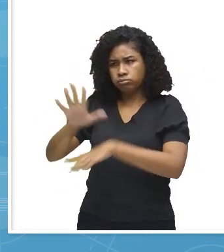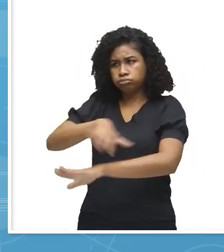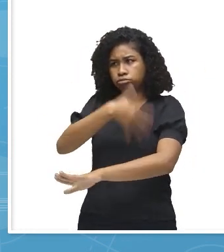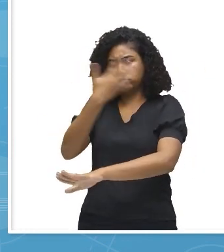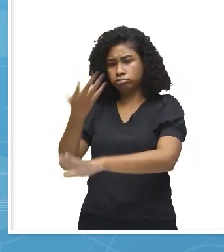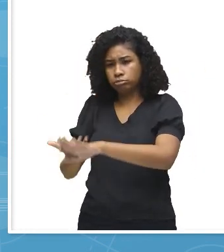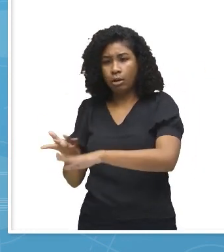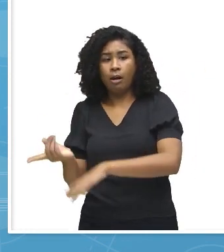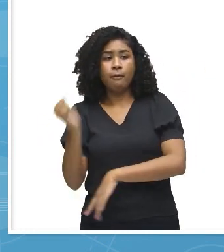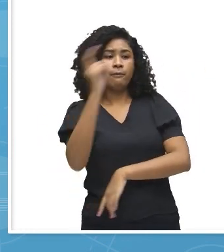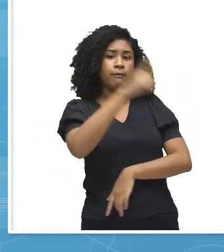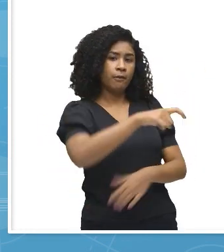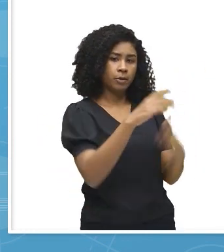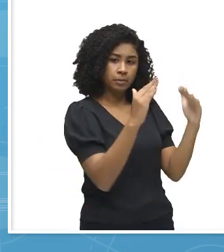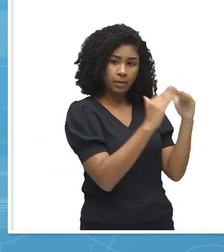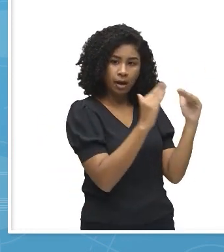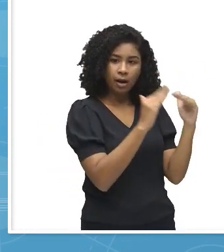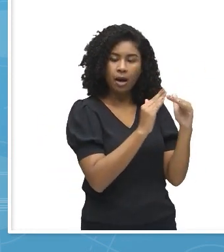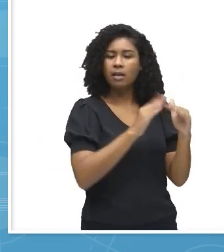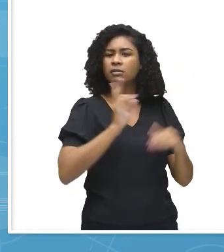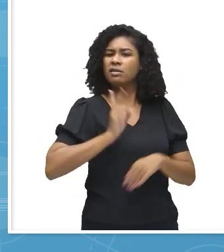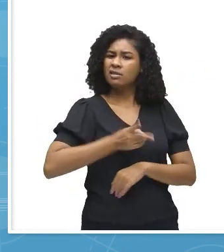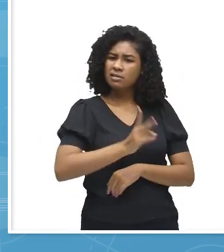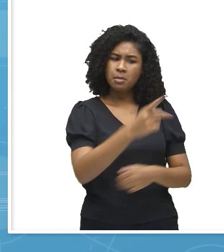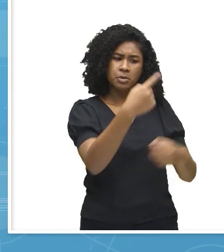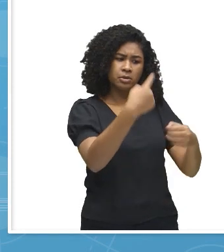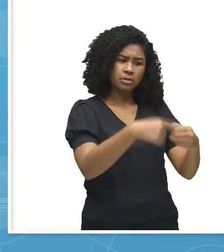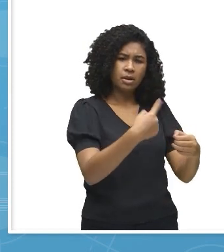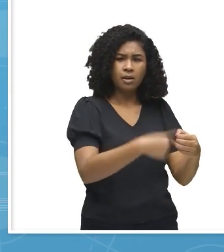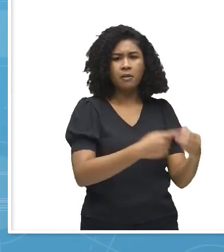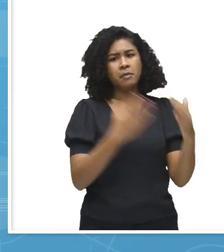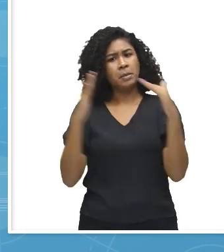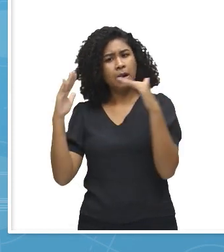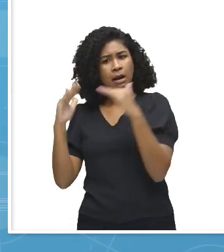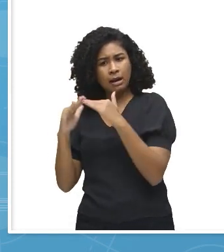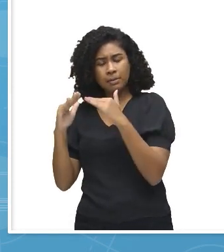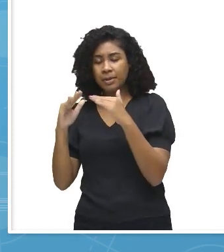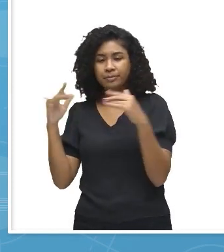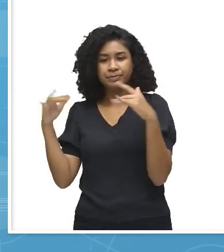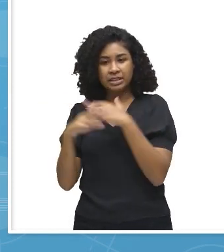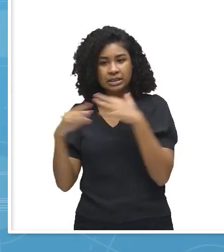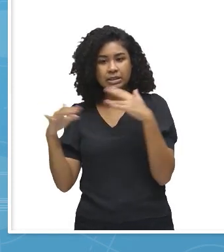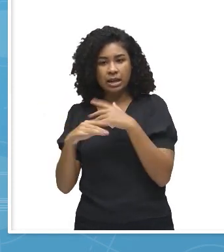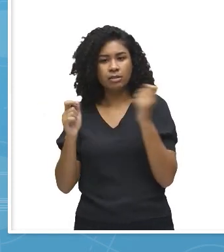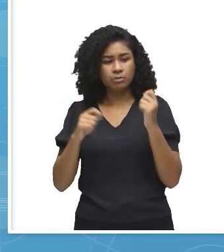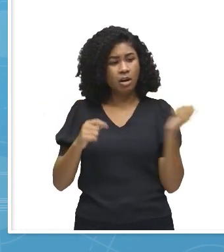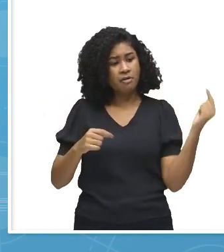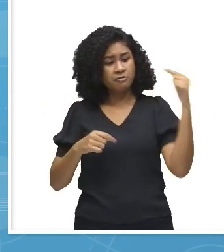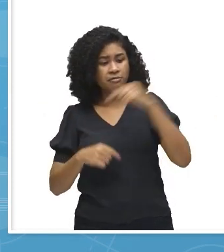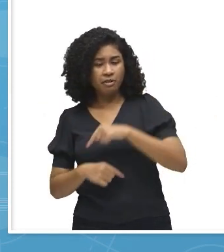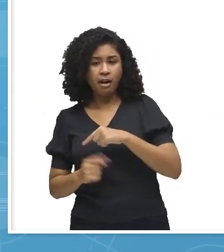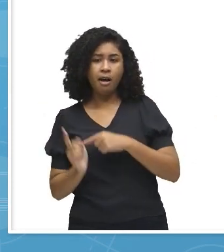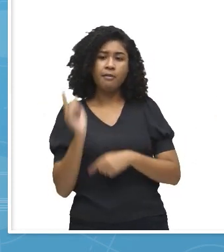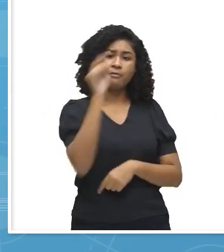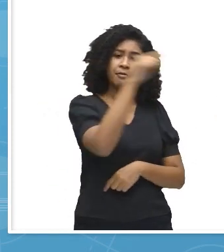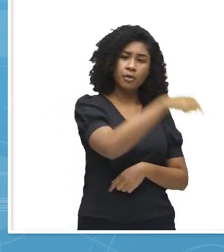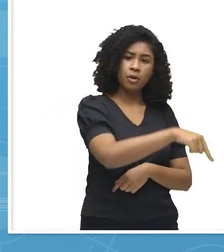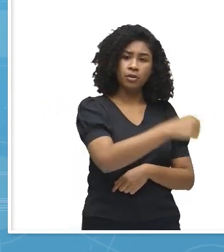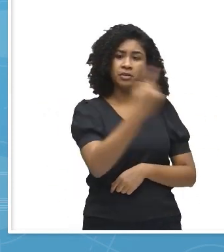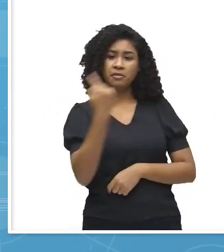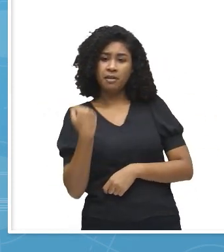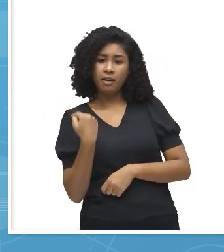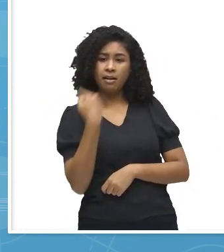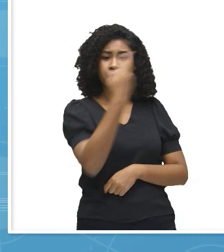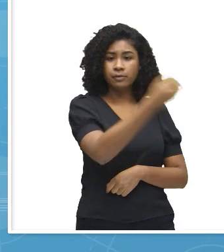estudar, trabalhar de uma cidade para outra. Isso a gente chama de migração pendular. Então, será se isso diminuiu,